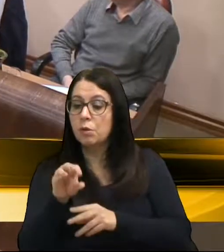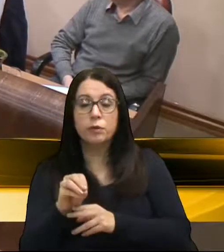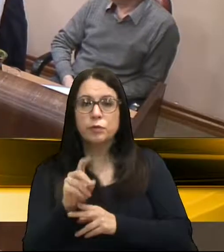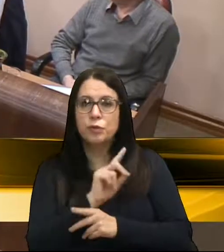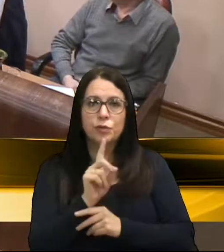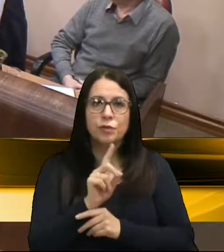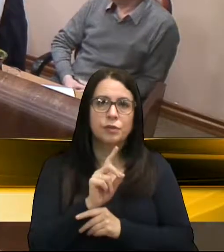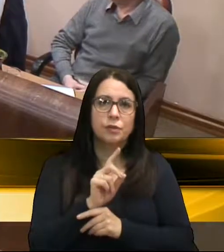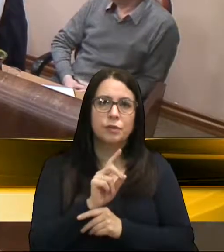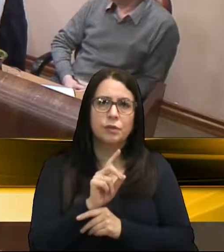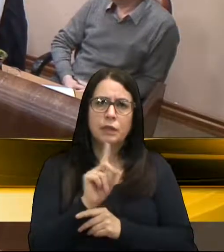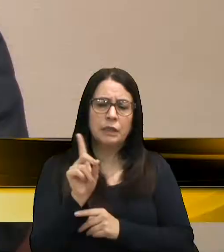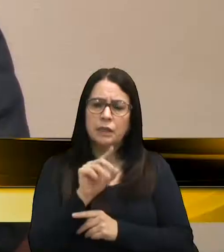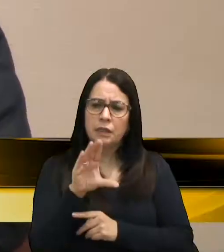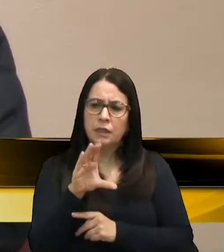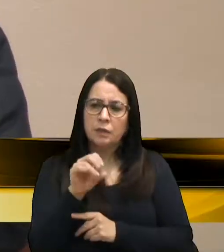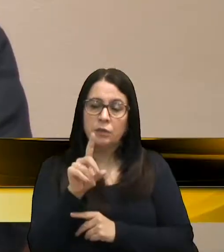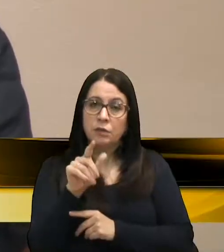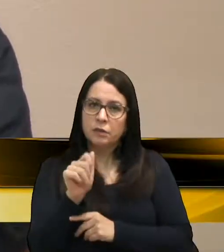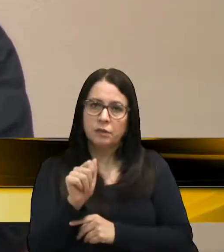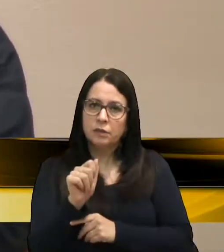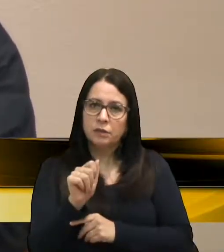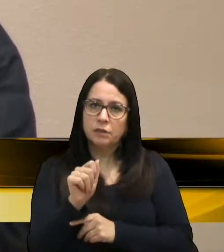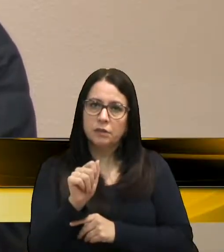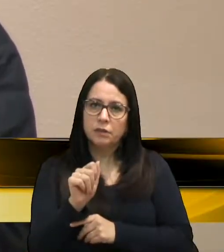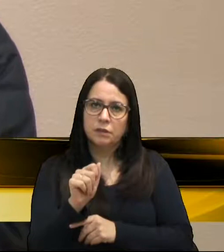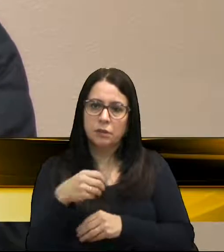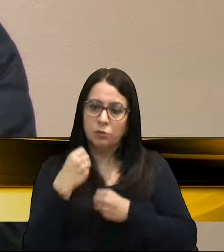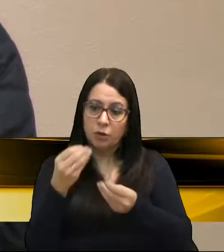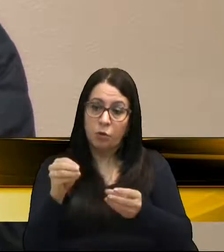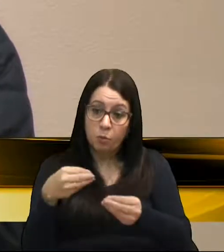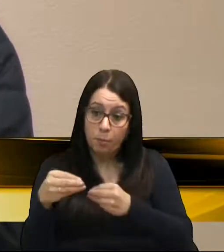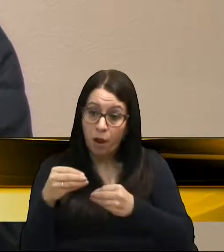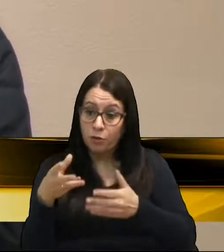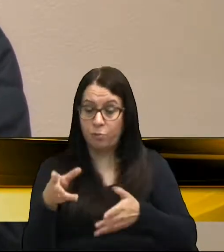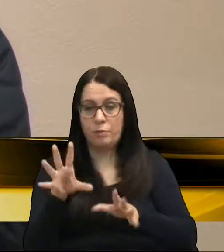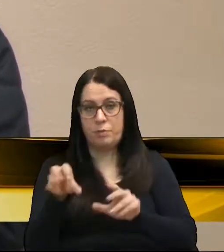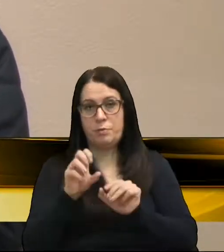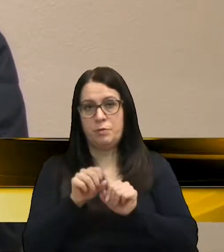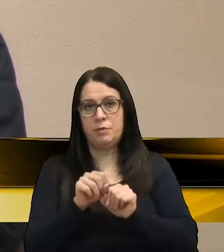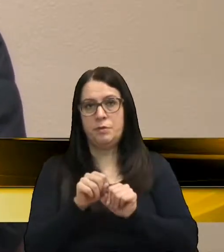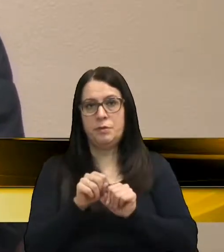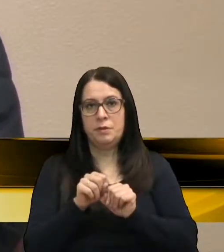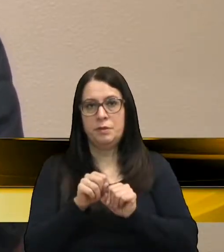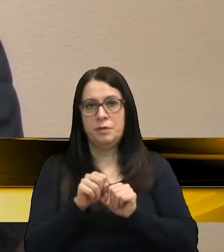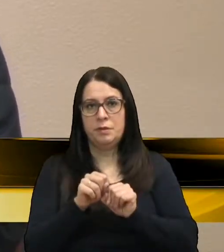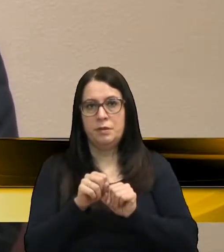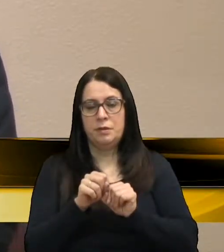não, nem a Codeca não fornece nem o saco de lixo para esse pessoal. No mínimo, devia